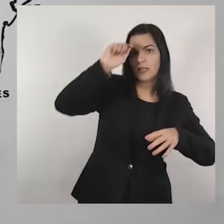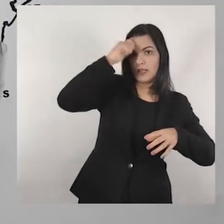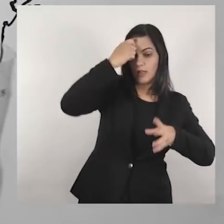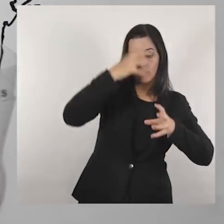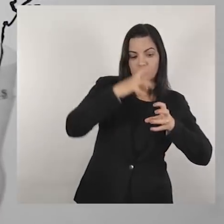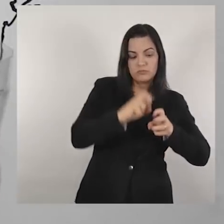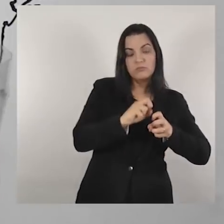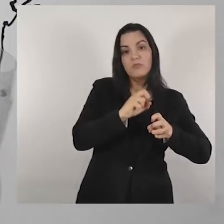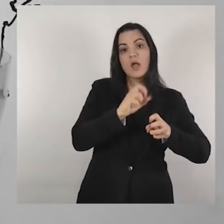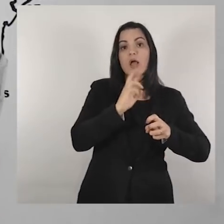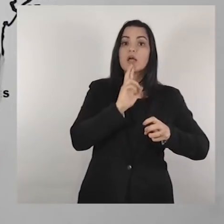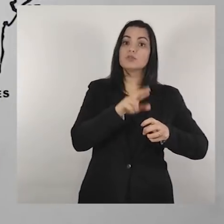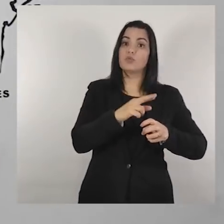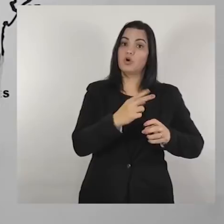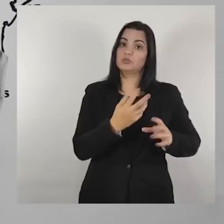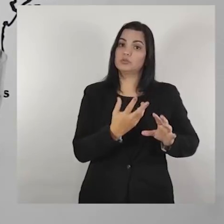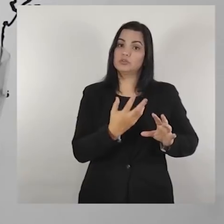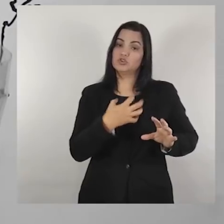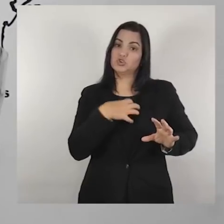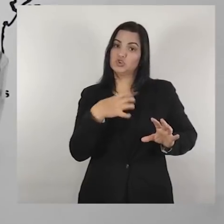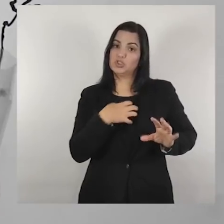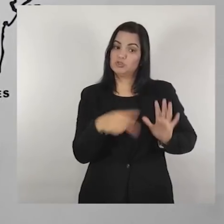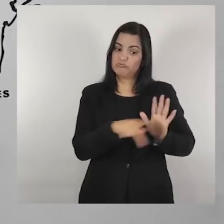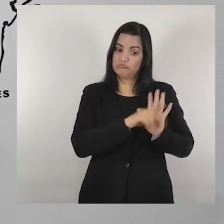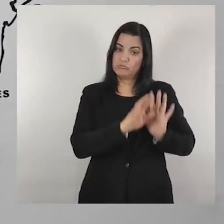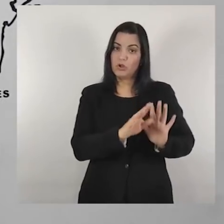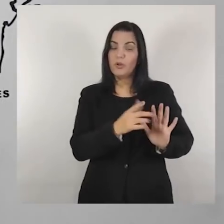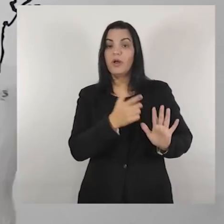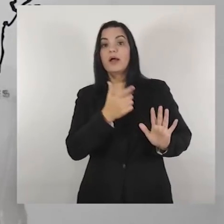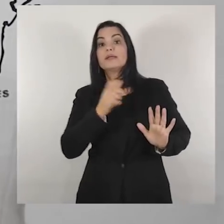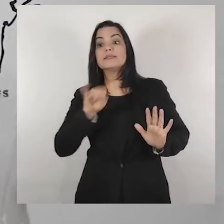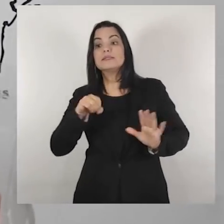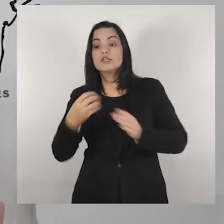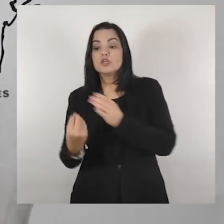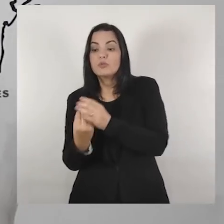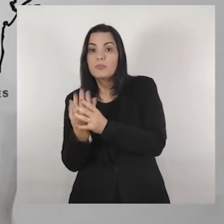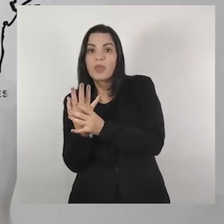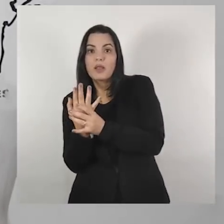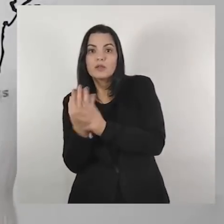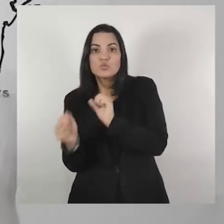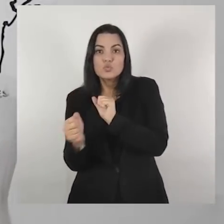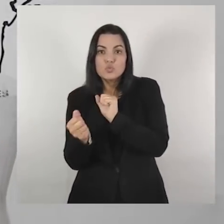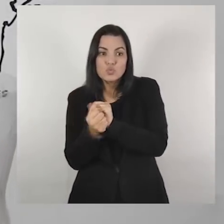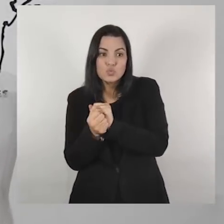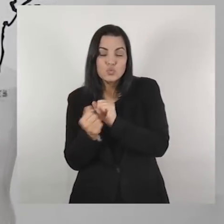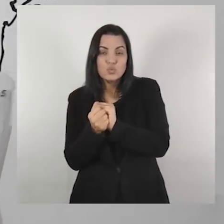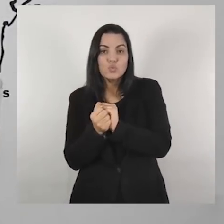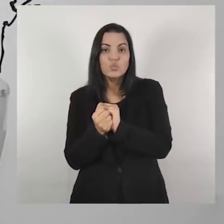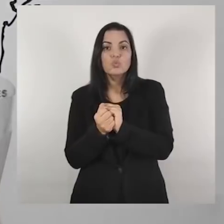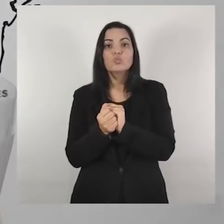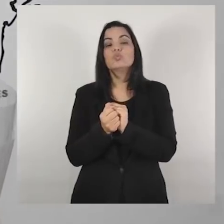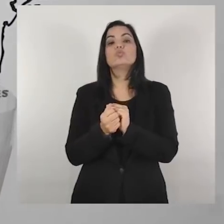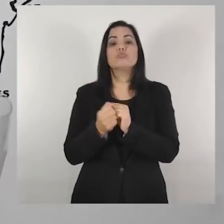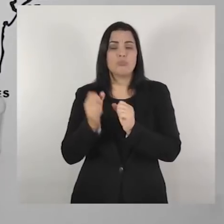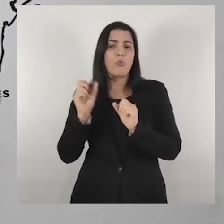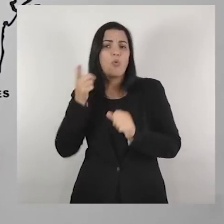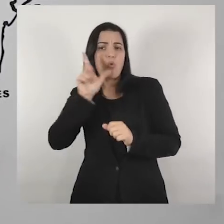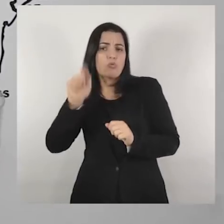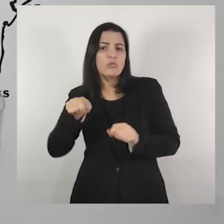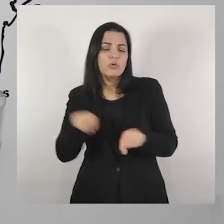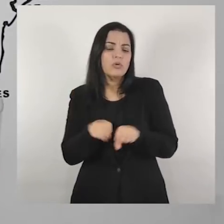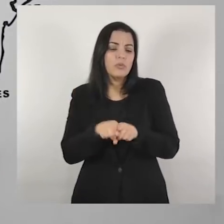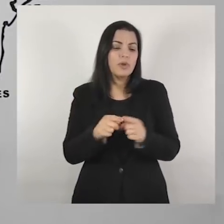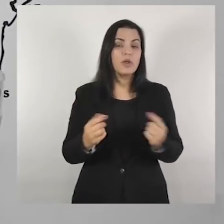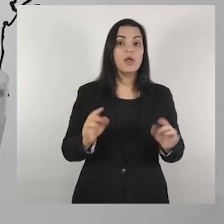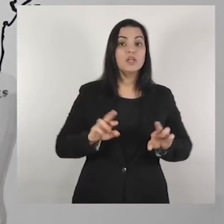a plantinha vai ter um outro resultado para comparar e a Pro vai te mostrar os dois, tá bom? Se não der para fazer os dois, não